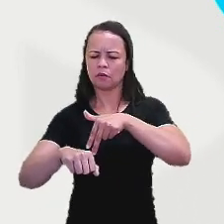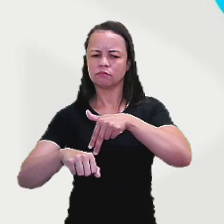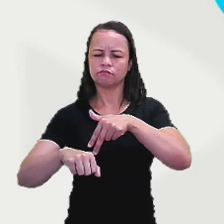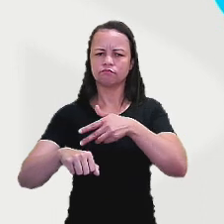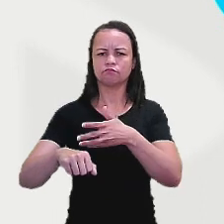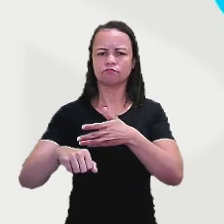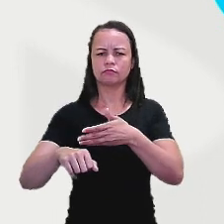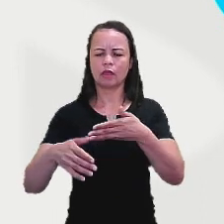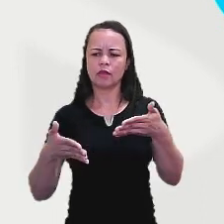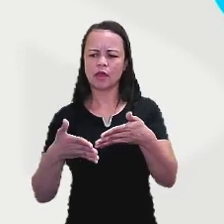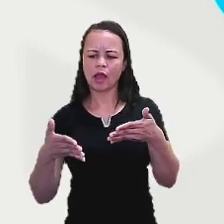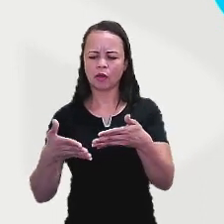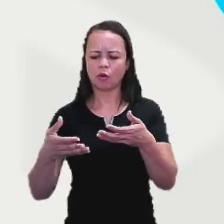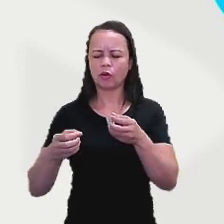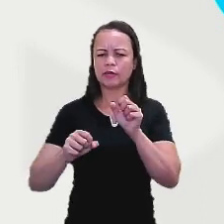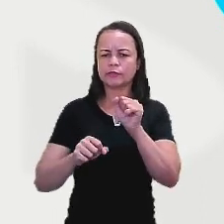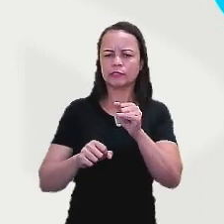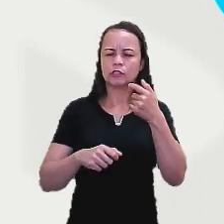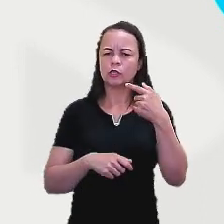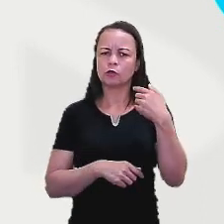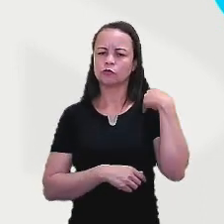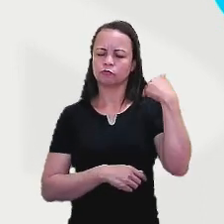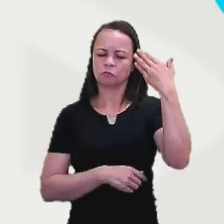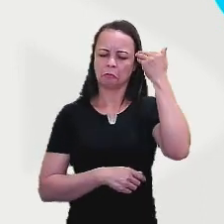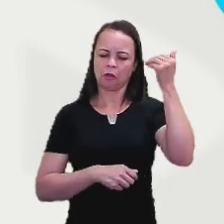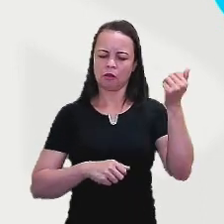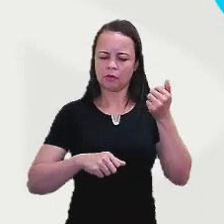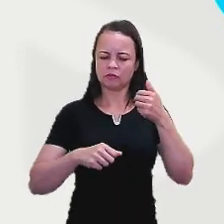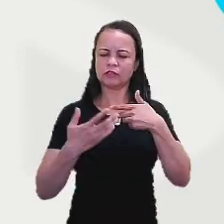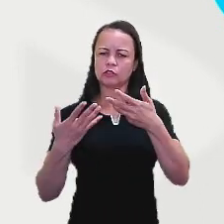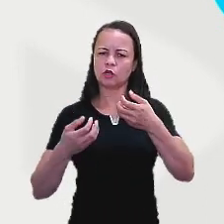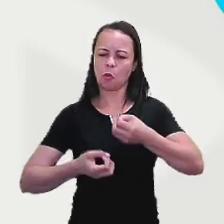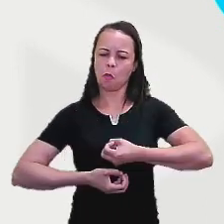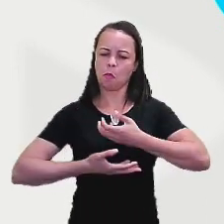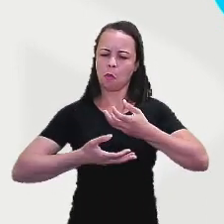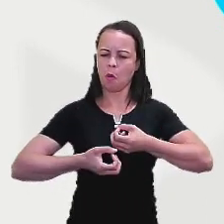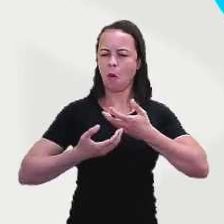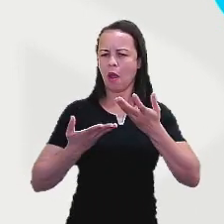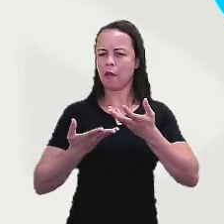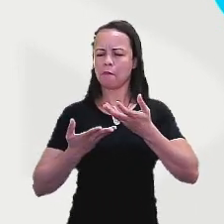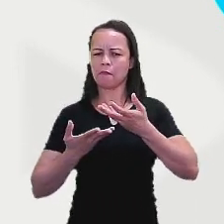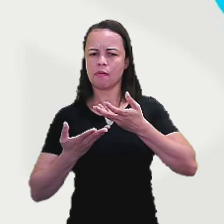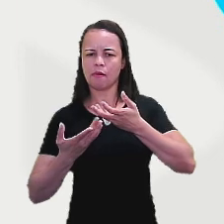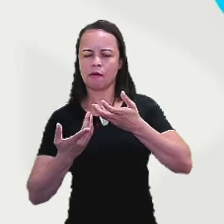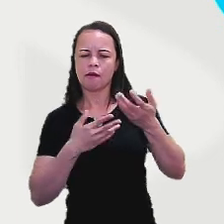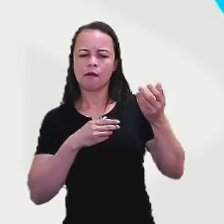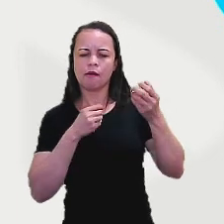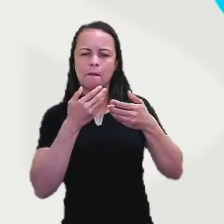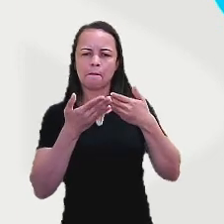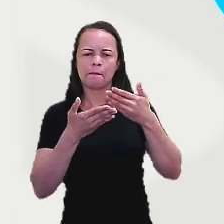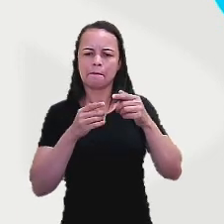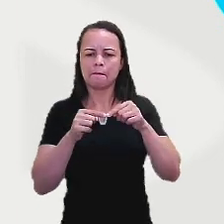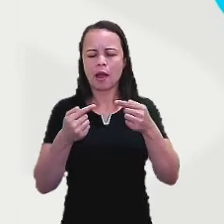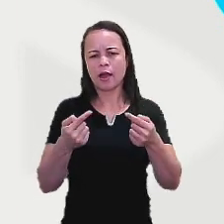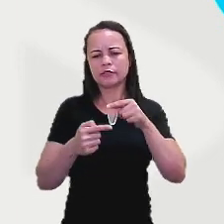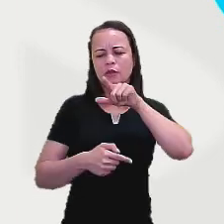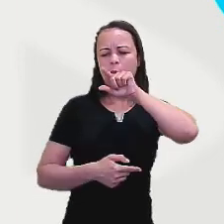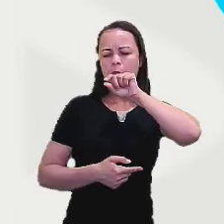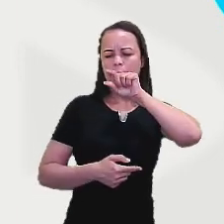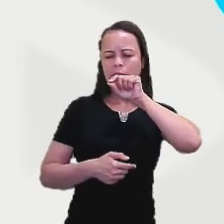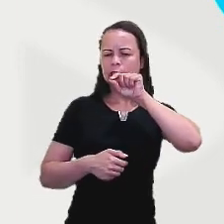agora, se eu tivesse talento, faria um belo poema, mas eu sou apenas um